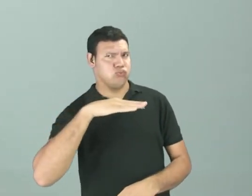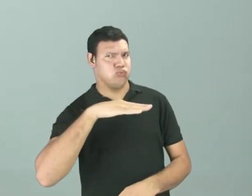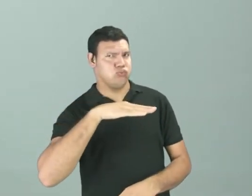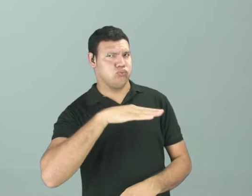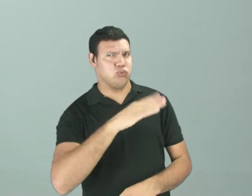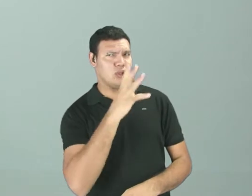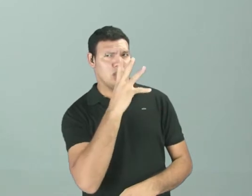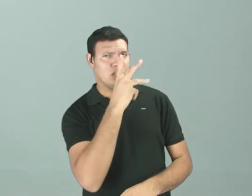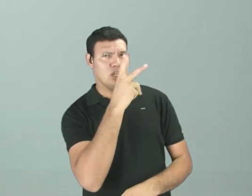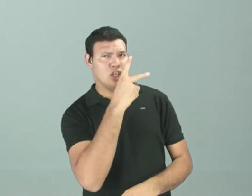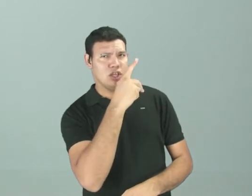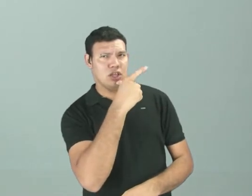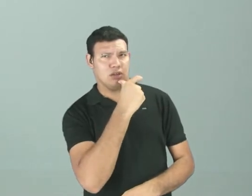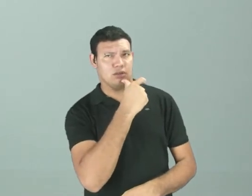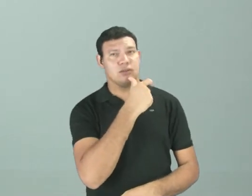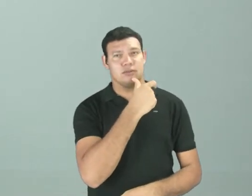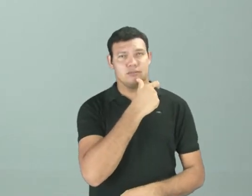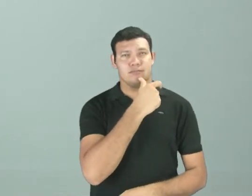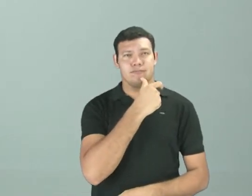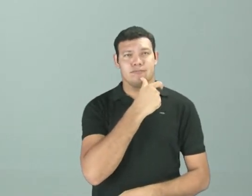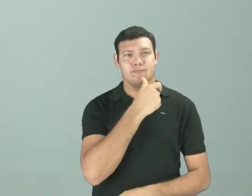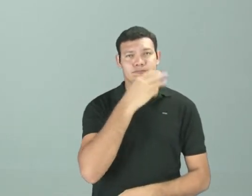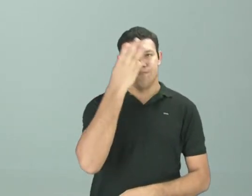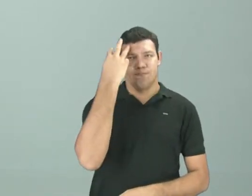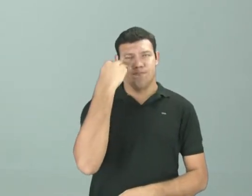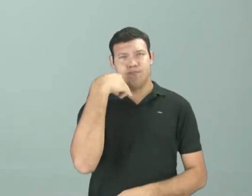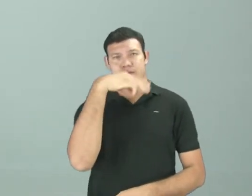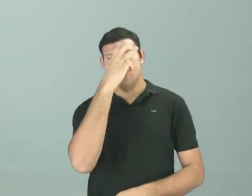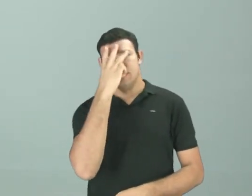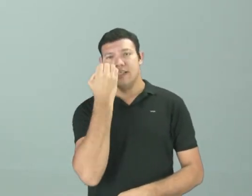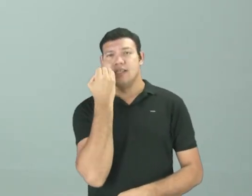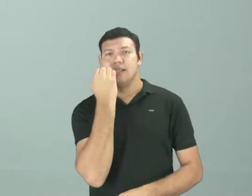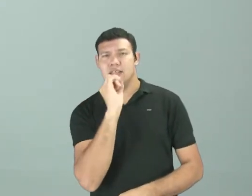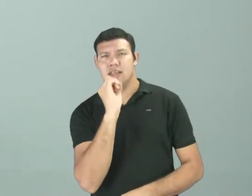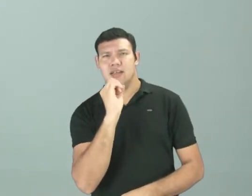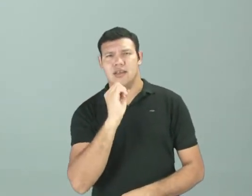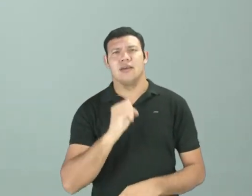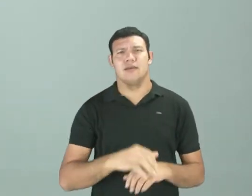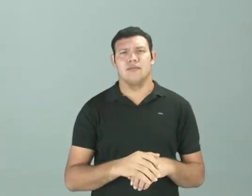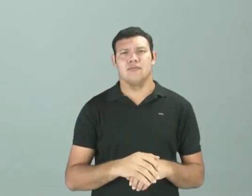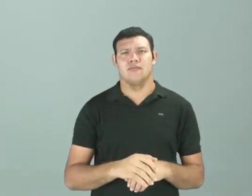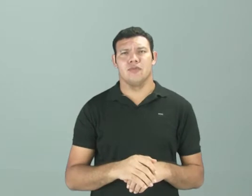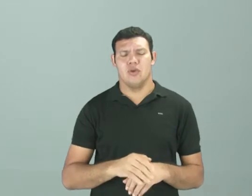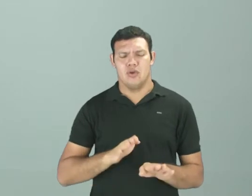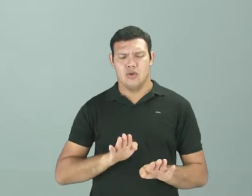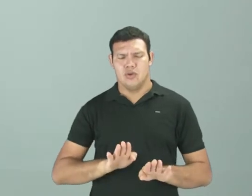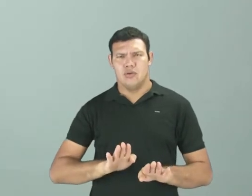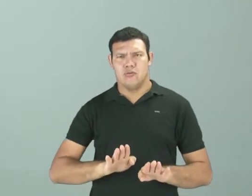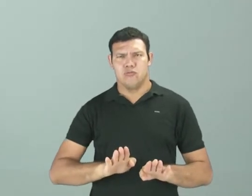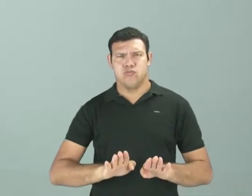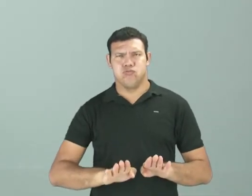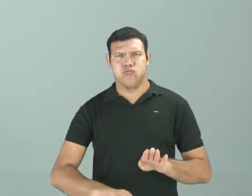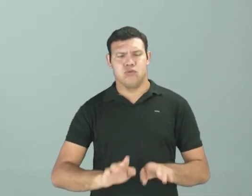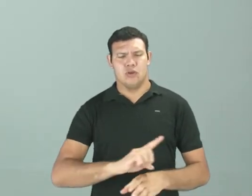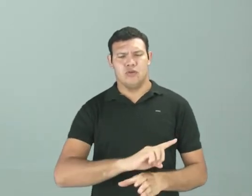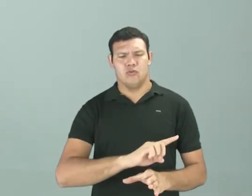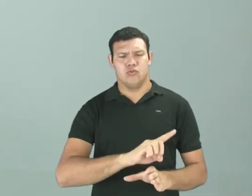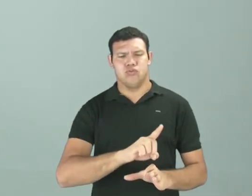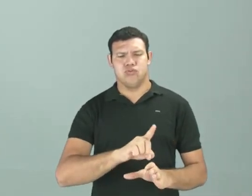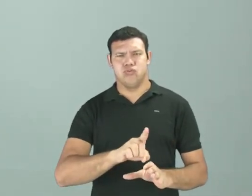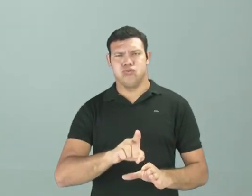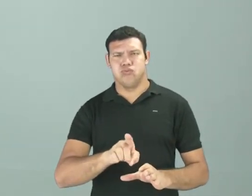resolver, aumentar essa velocidade, digamos aí, ele foi para 90 km por hora, o que